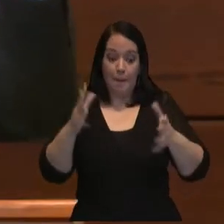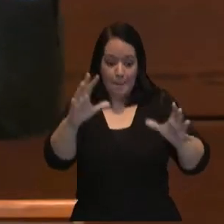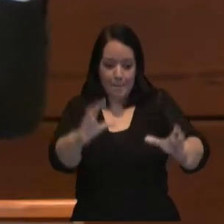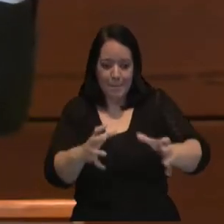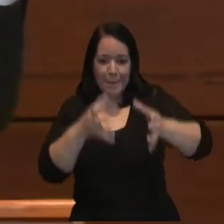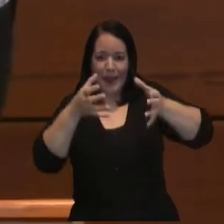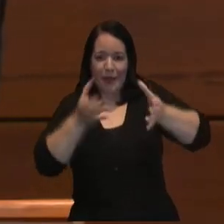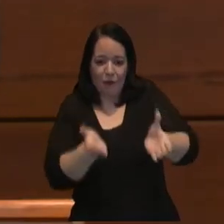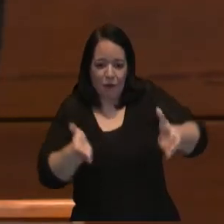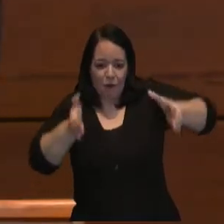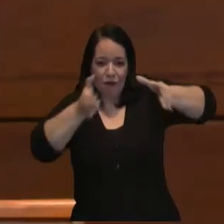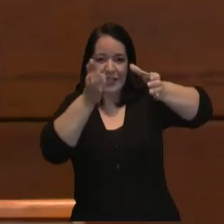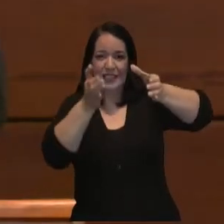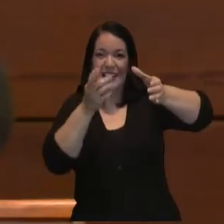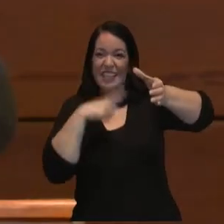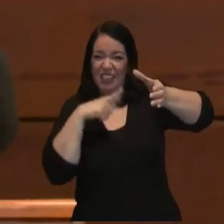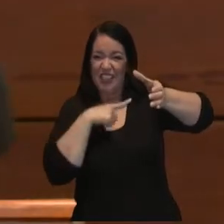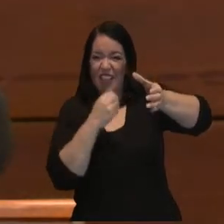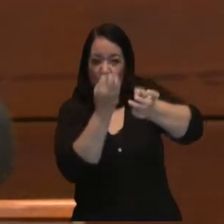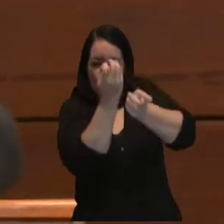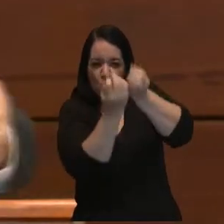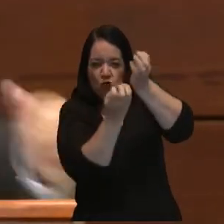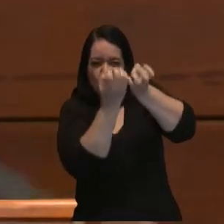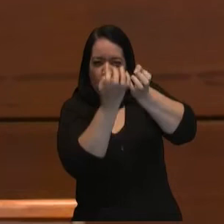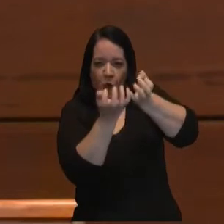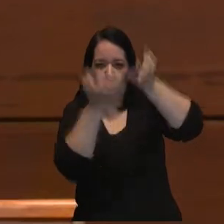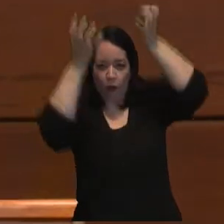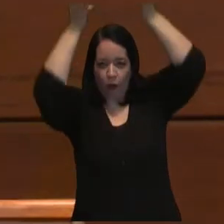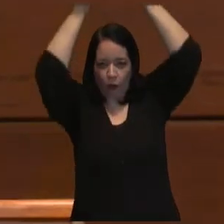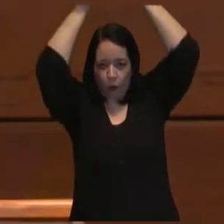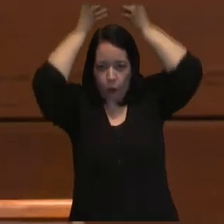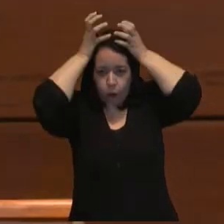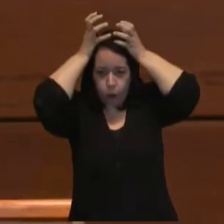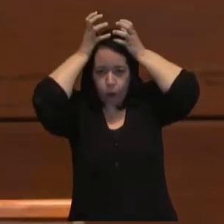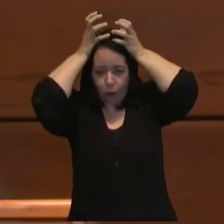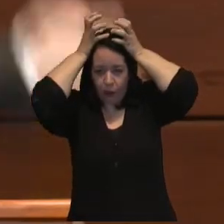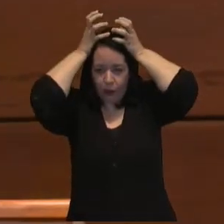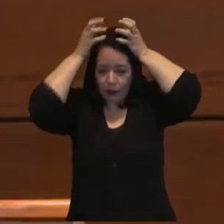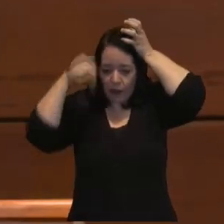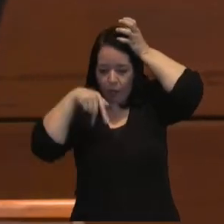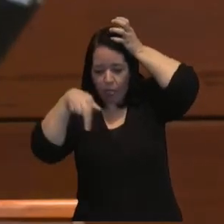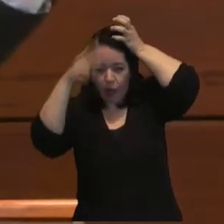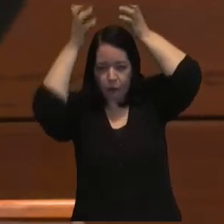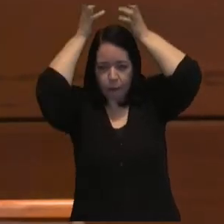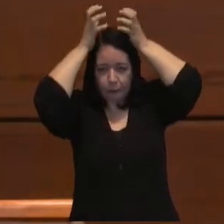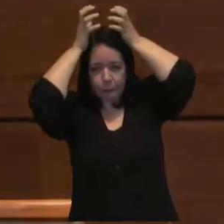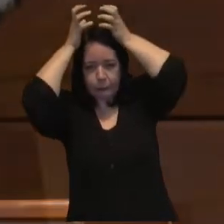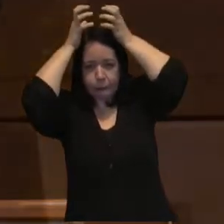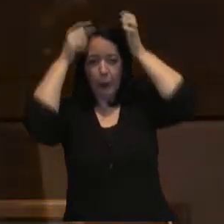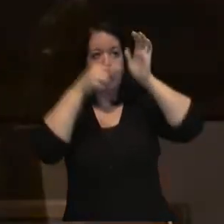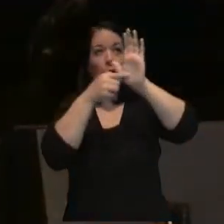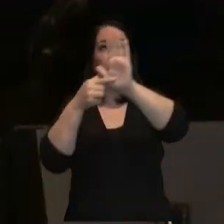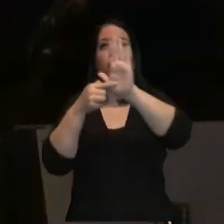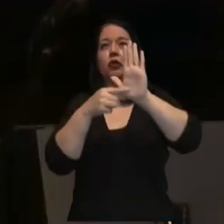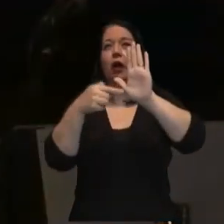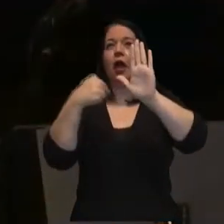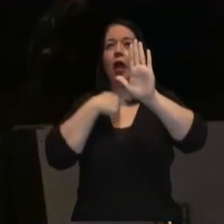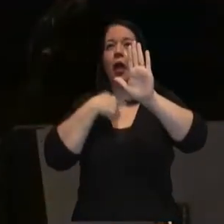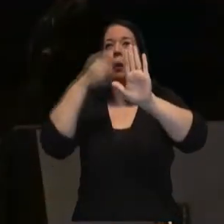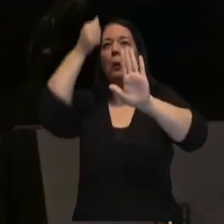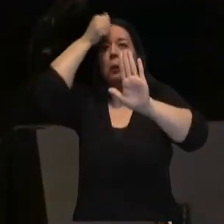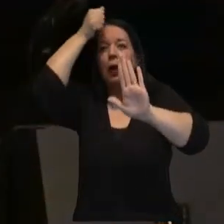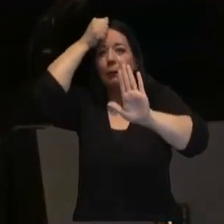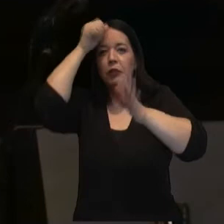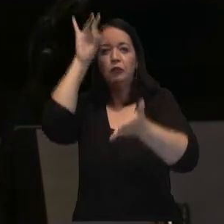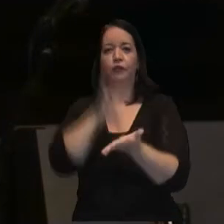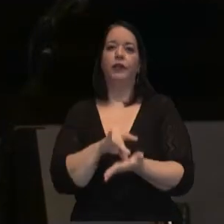irmãos, quantos de nós neste tempo, quantos de nós que afirmamos sermos cristãos,